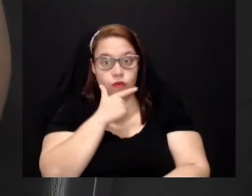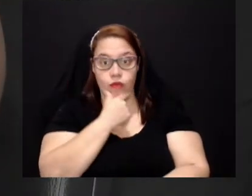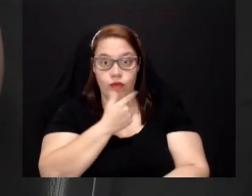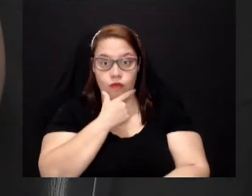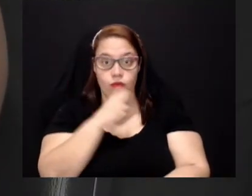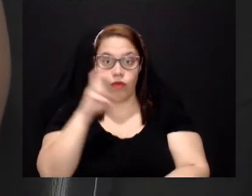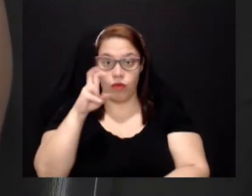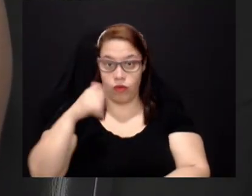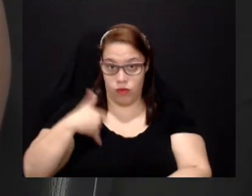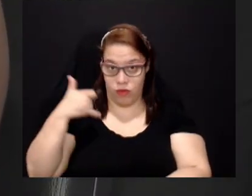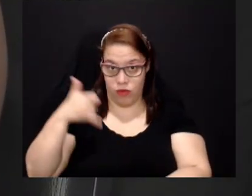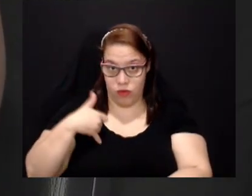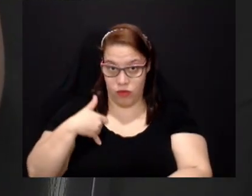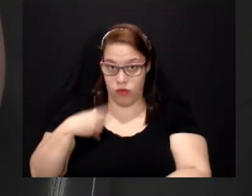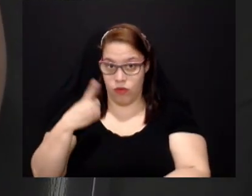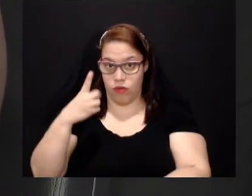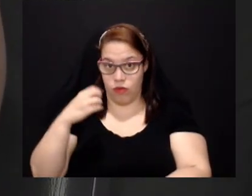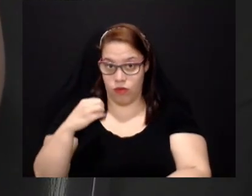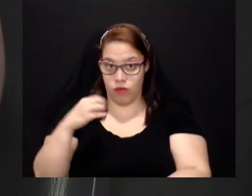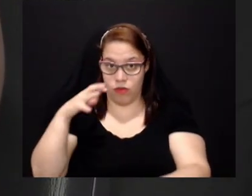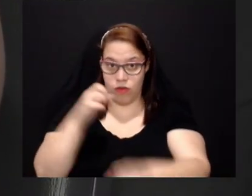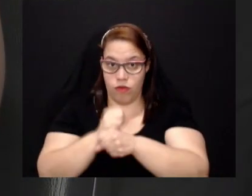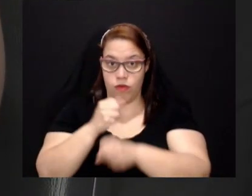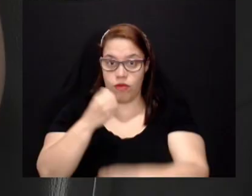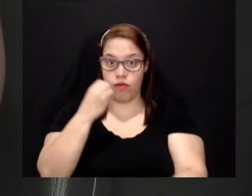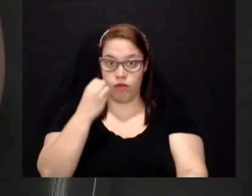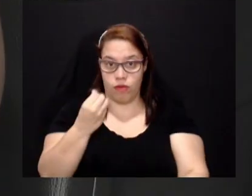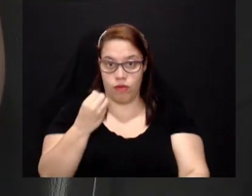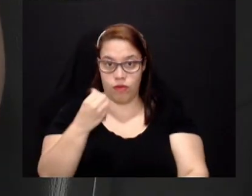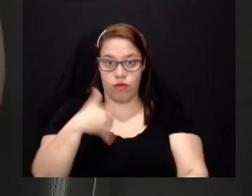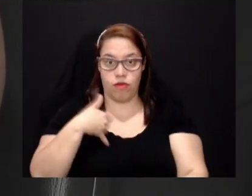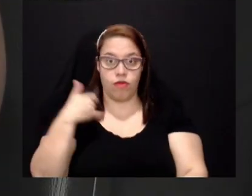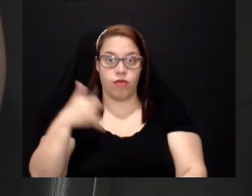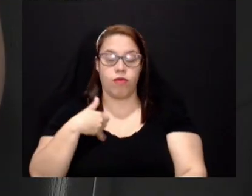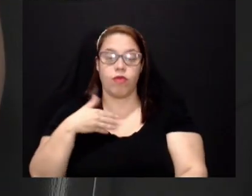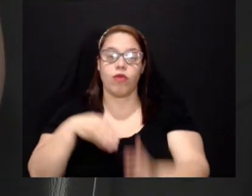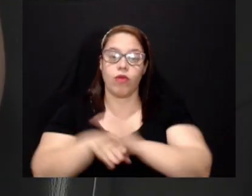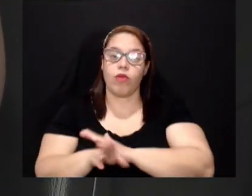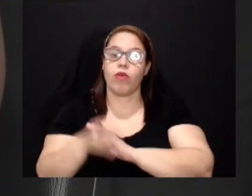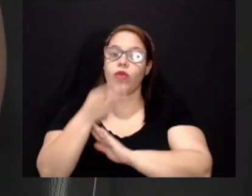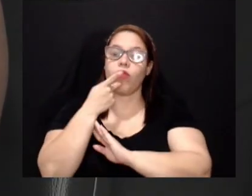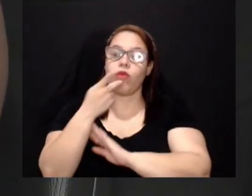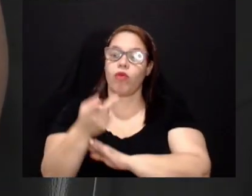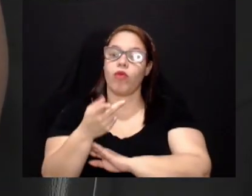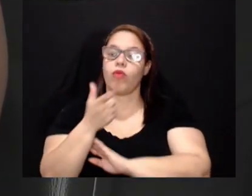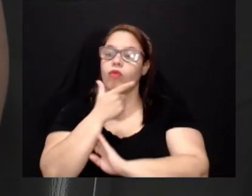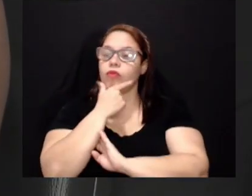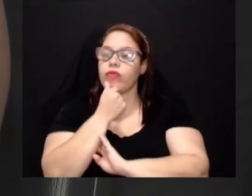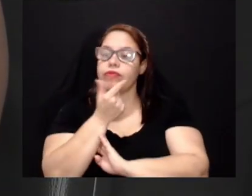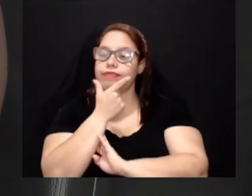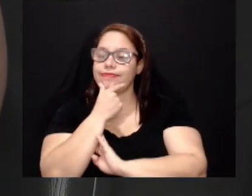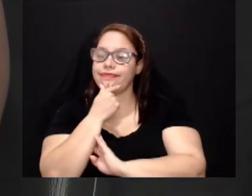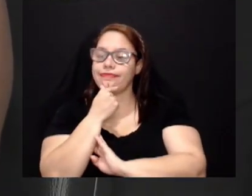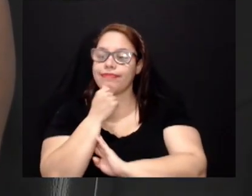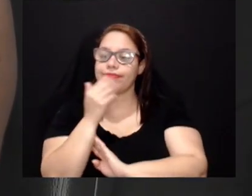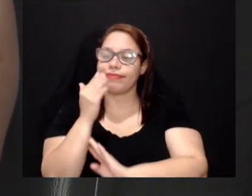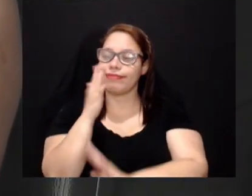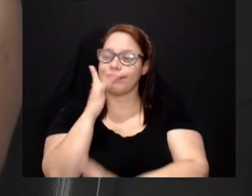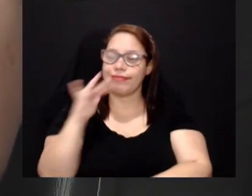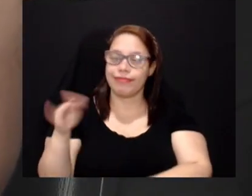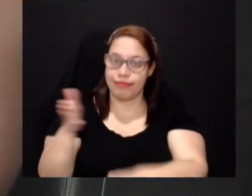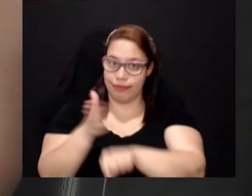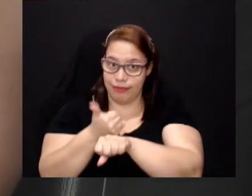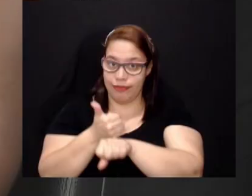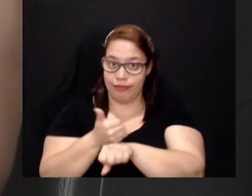dia 16 completa 6. Eu costumo dizer que é um menino que ele veio pouco antes, né? Ele